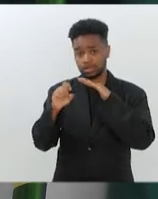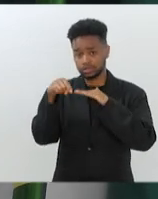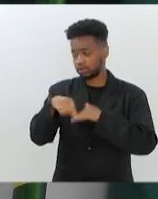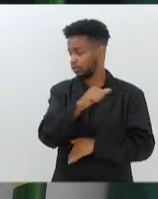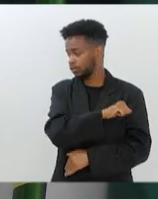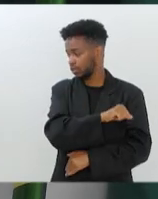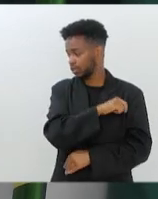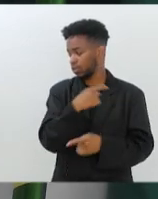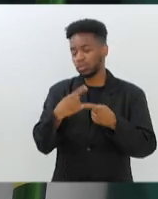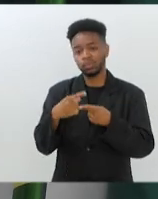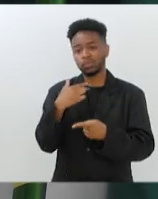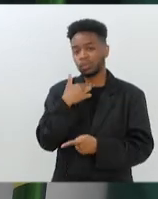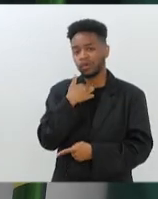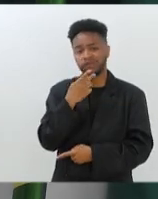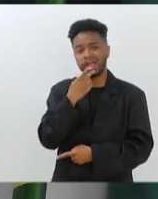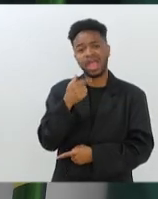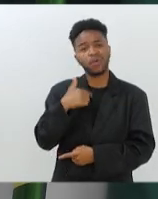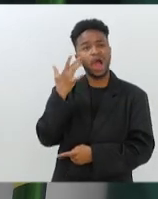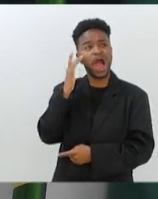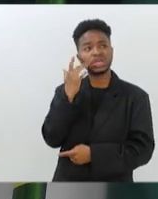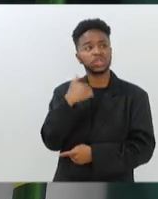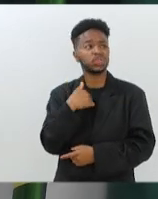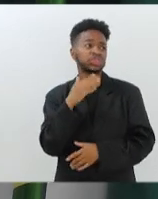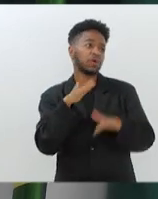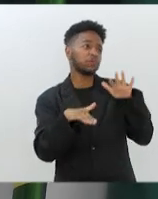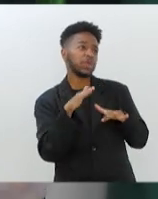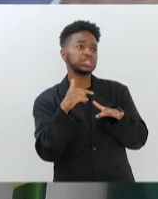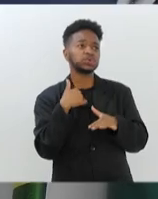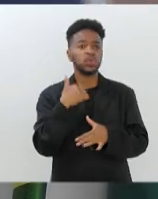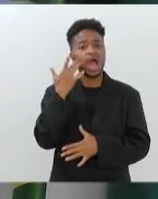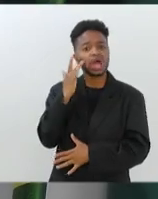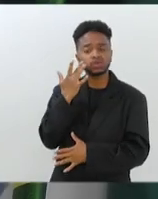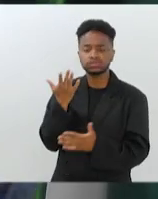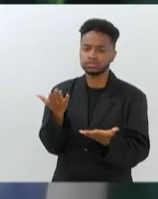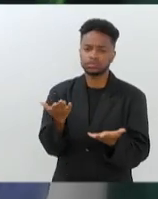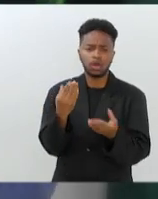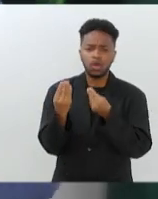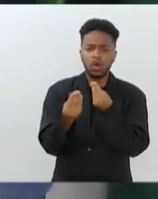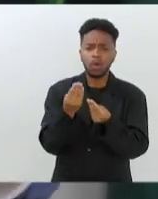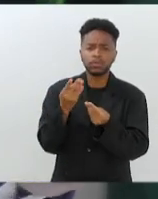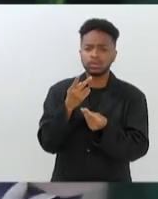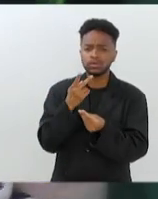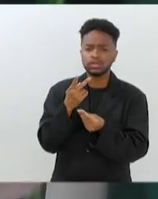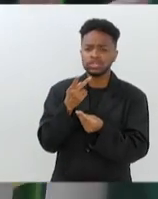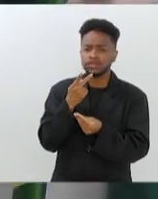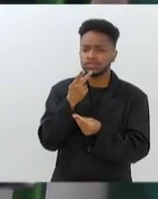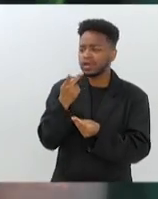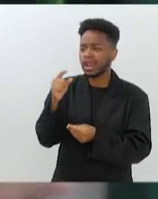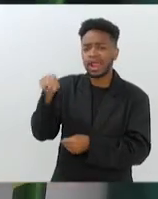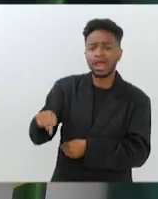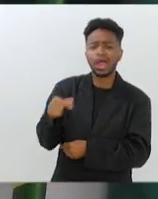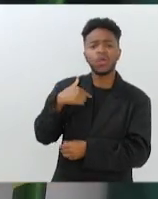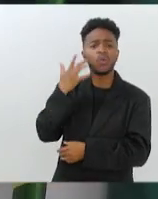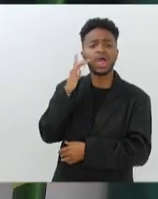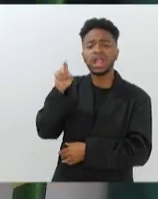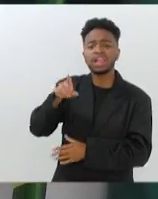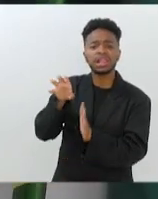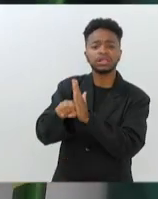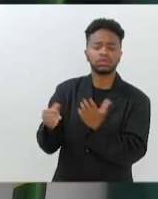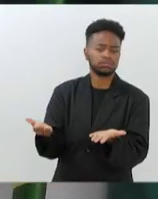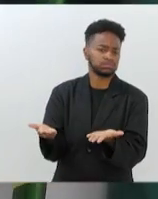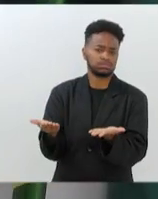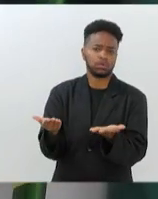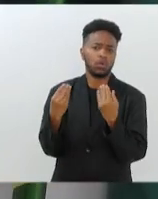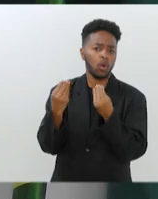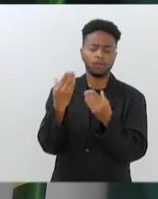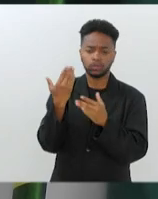para ficar aqui no achismo pô não dá para ficar aqui no devo acho imagina se eu chegar lemb eu acho que Fulano é ladrão eu não pode não dá